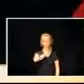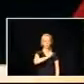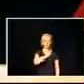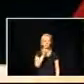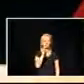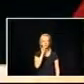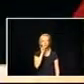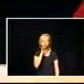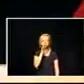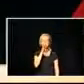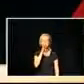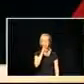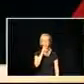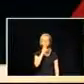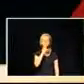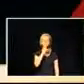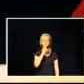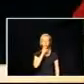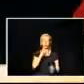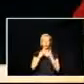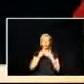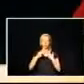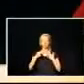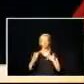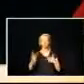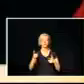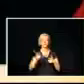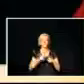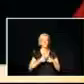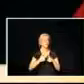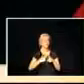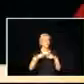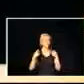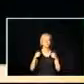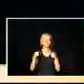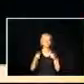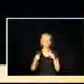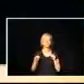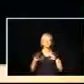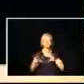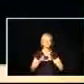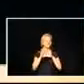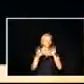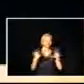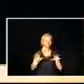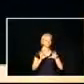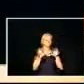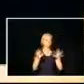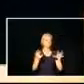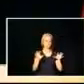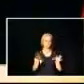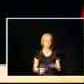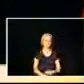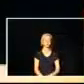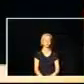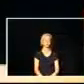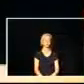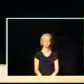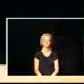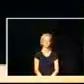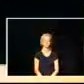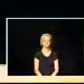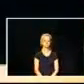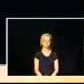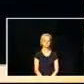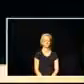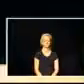Existe uma série de problemas que precisam ser solucionados. E eu quero aqui exaltar a fala